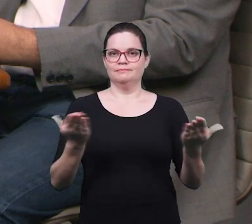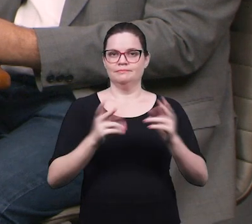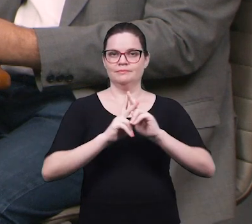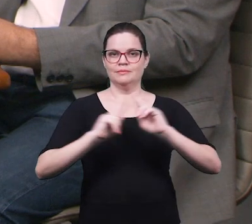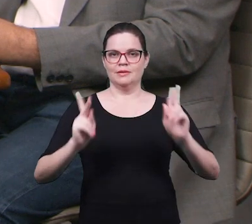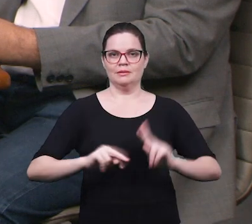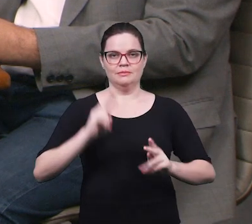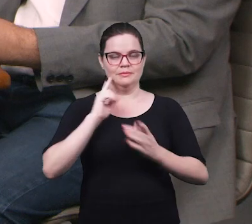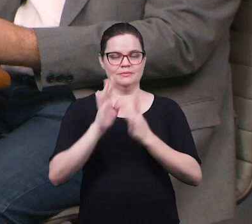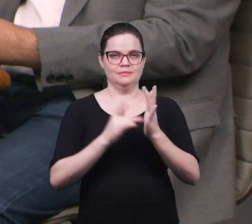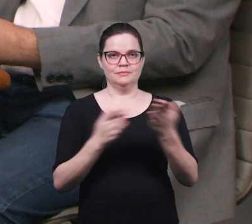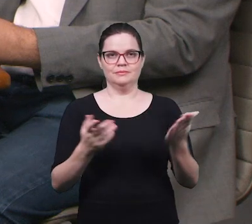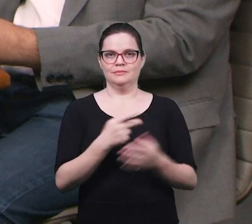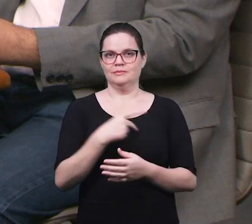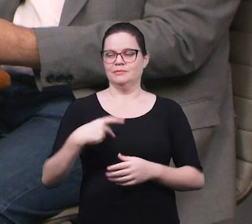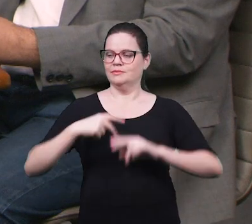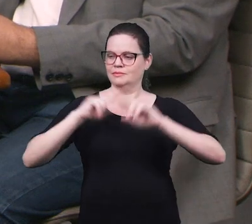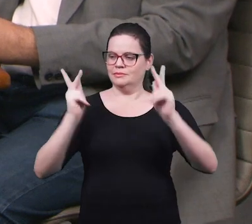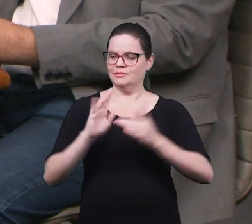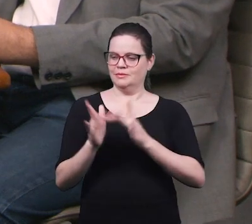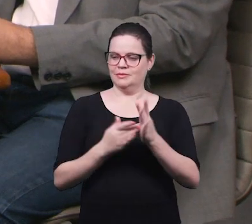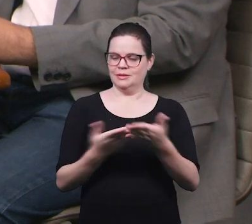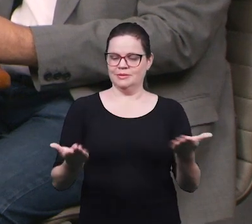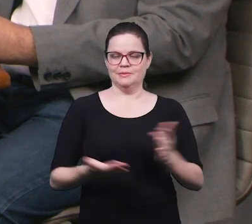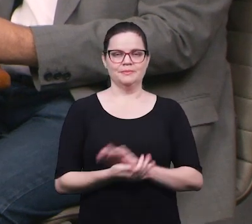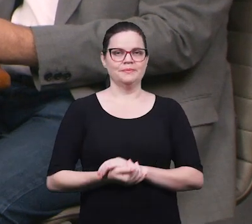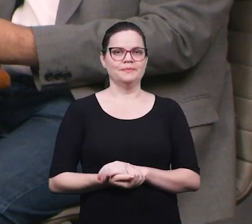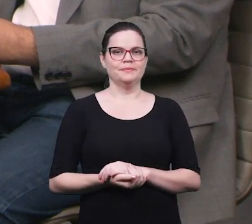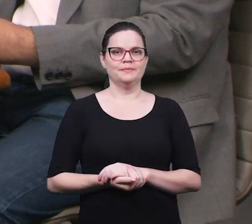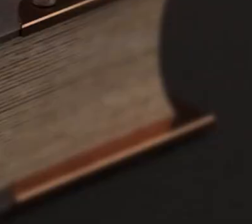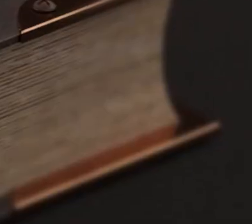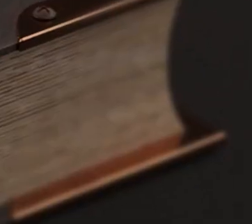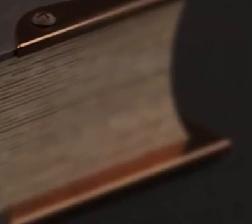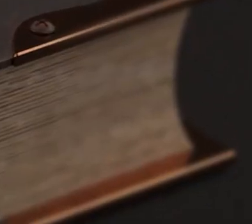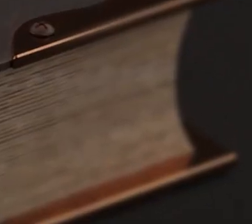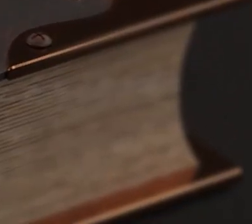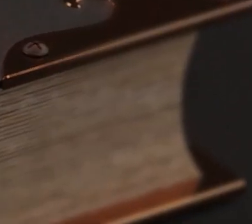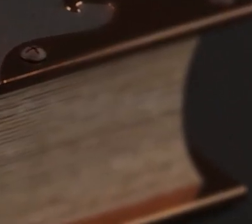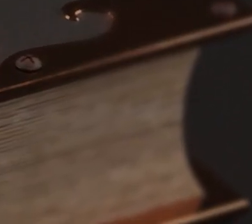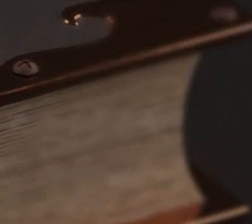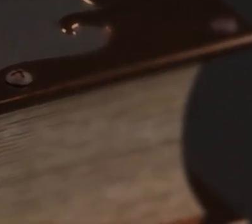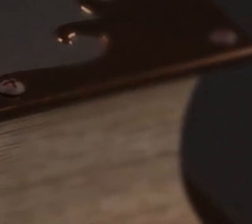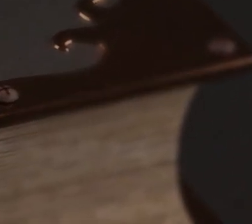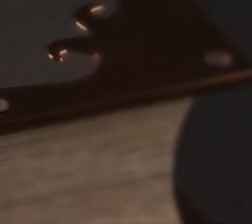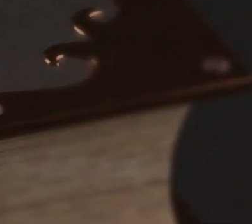a todos os irmãos a paz do Senhor Jesus. Paz do Senhor, pastor Fábio. A paz do Senhor.